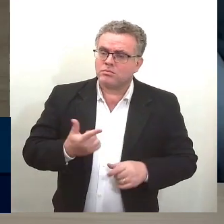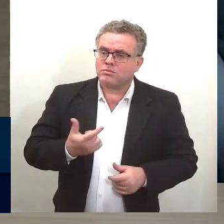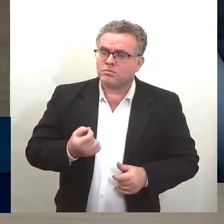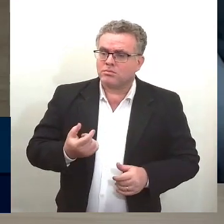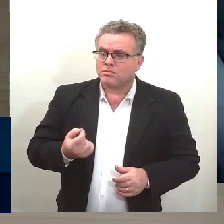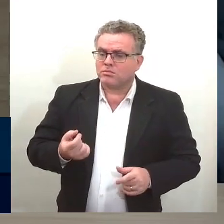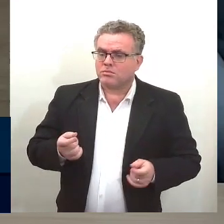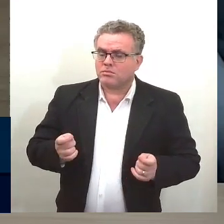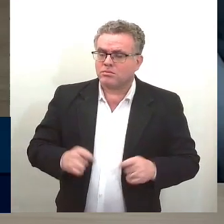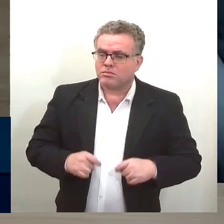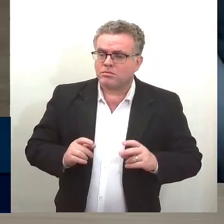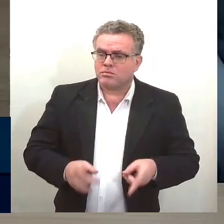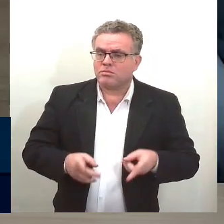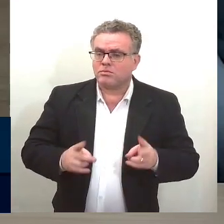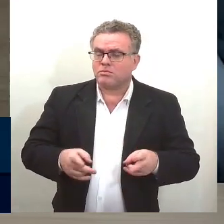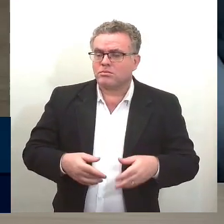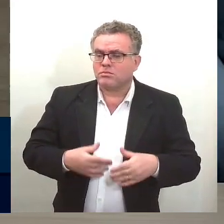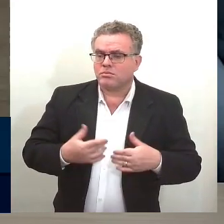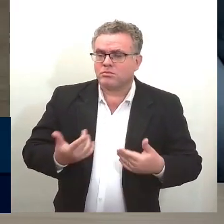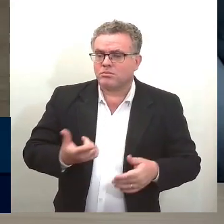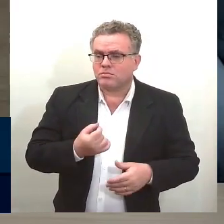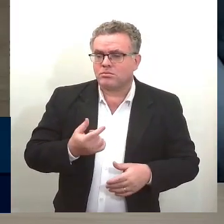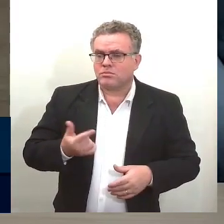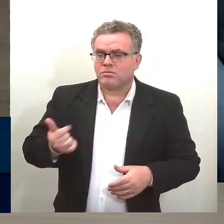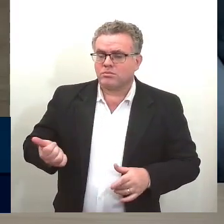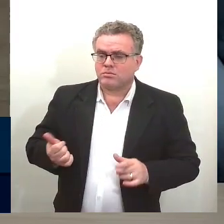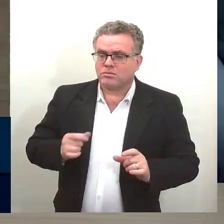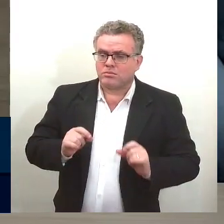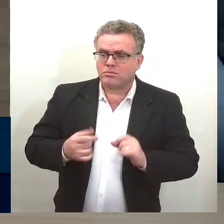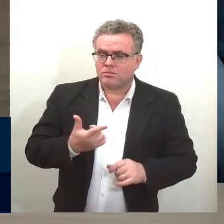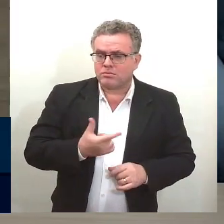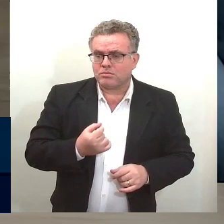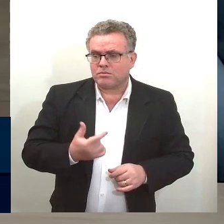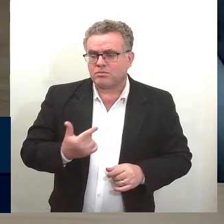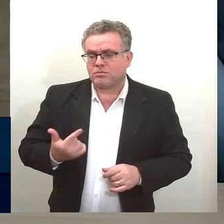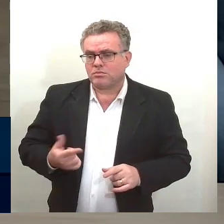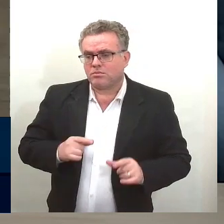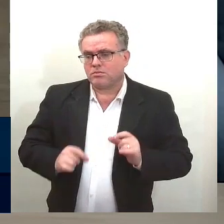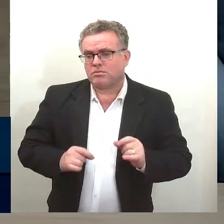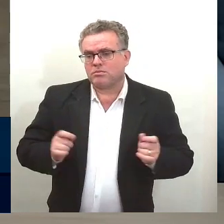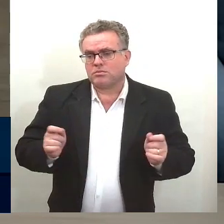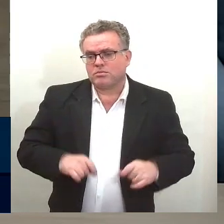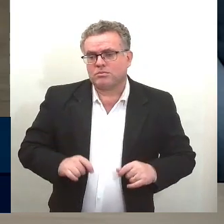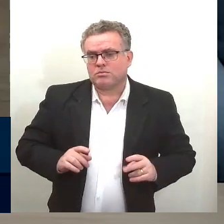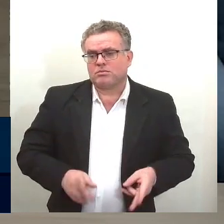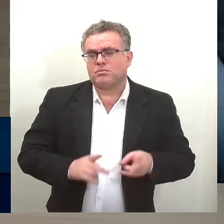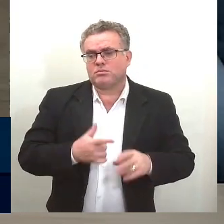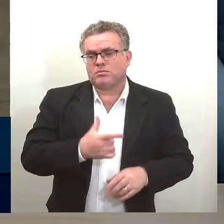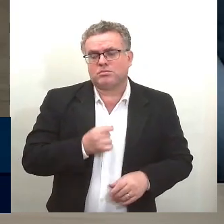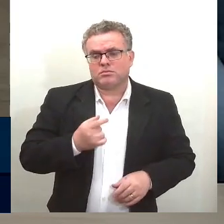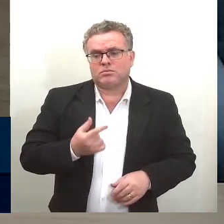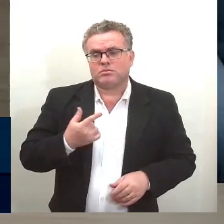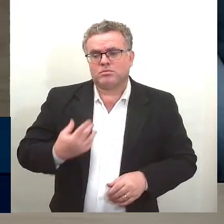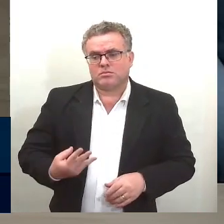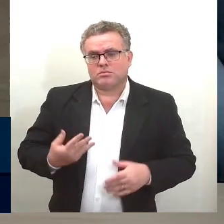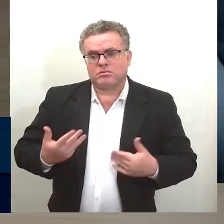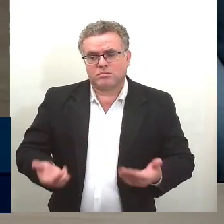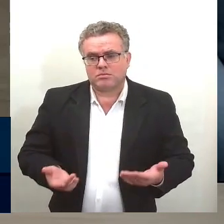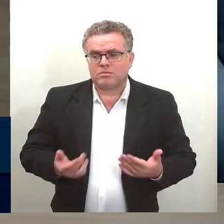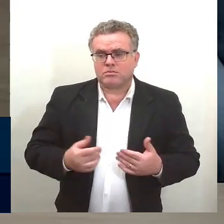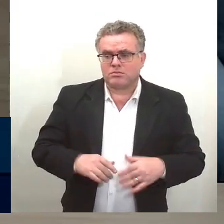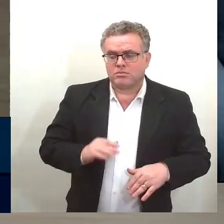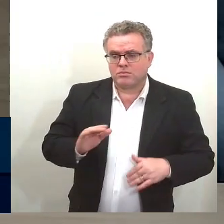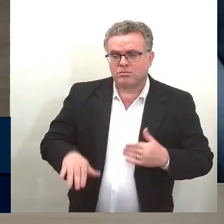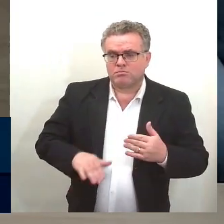e 2022 ele dá uma queda muito grande, e 2023 ele supera todos os anos, 19, 20, 21,